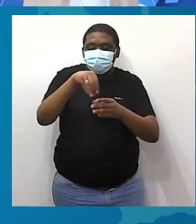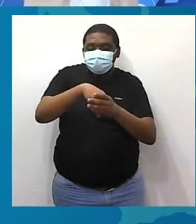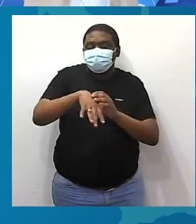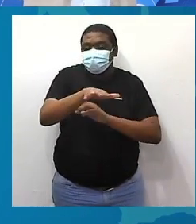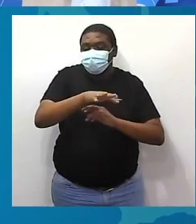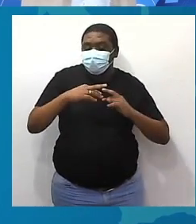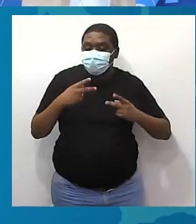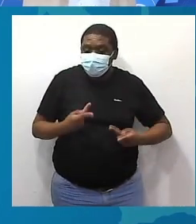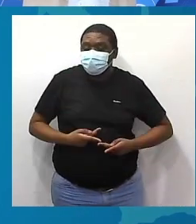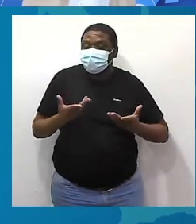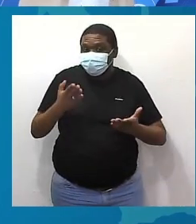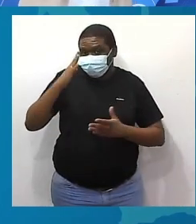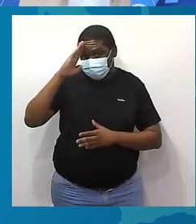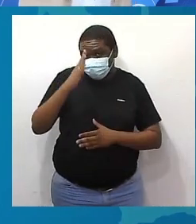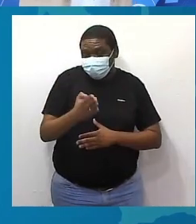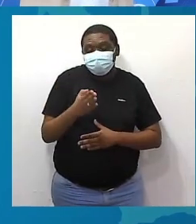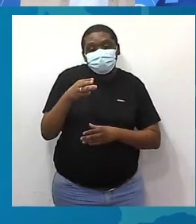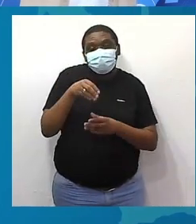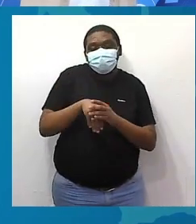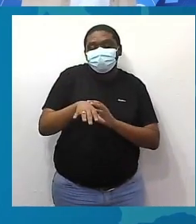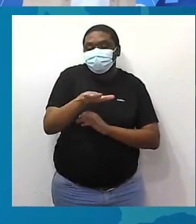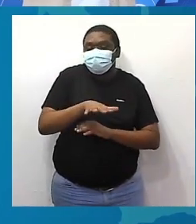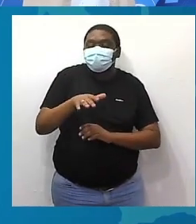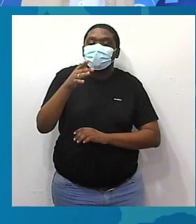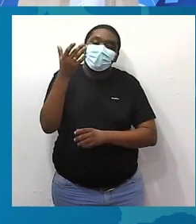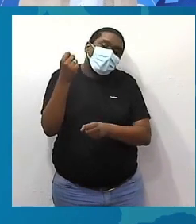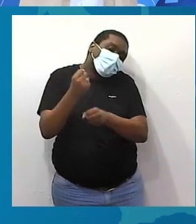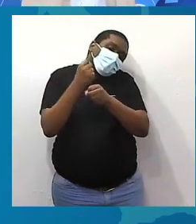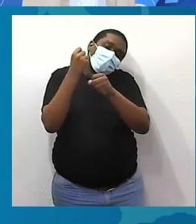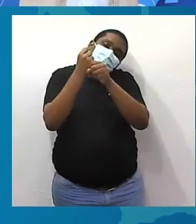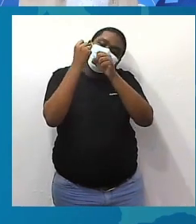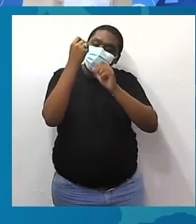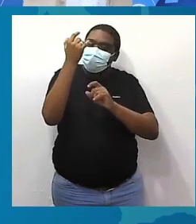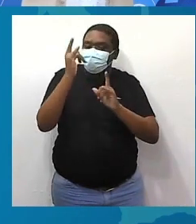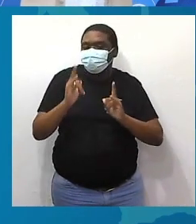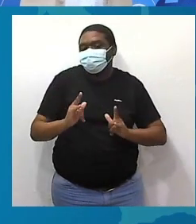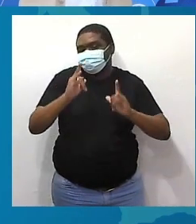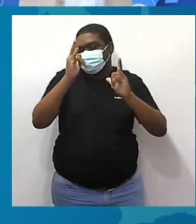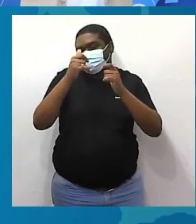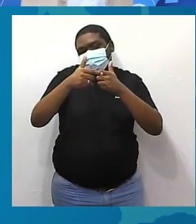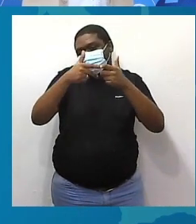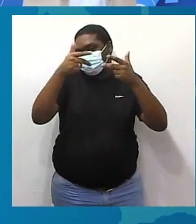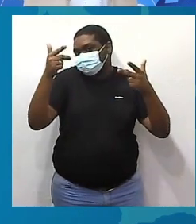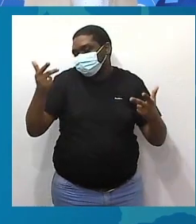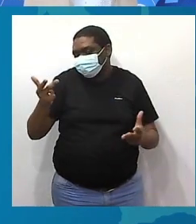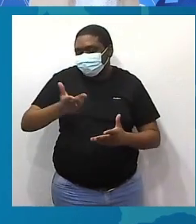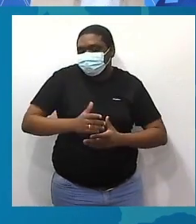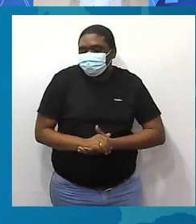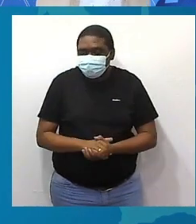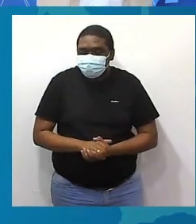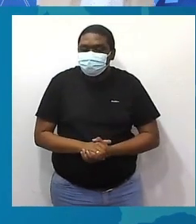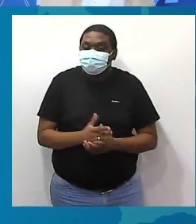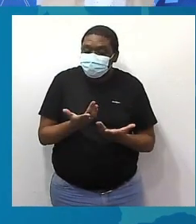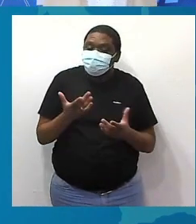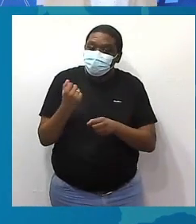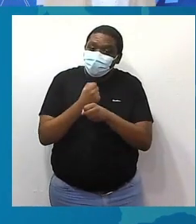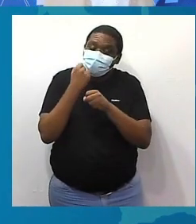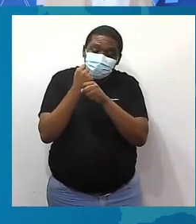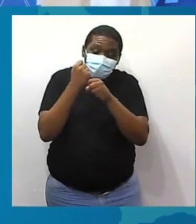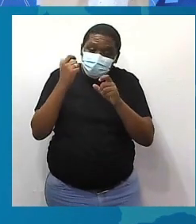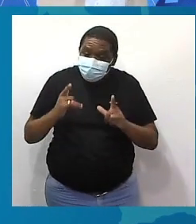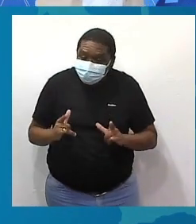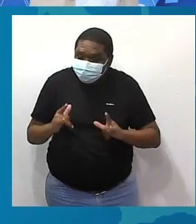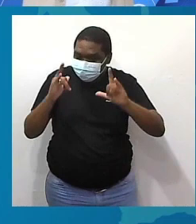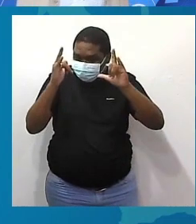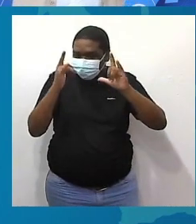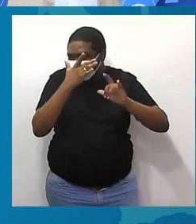aí na construção civil, indústrias como matéria-prima. Vê que legal. Na construção civil, as